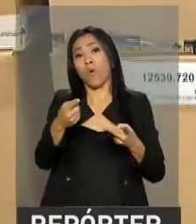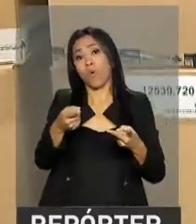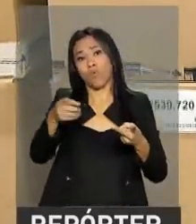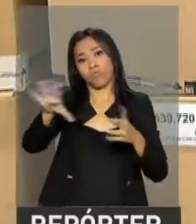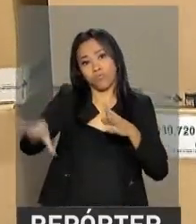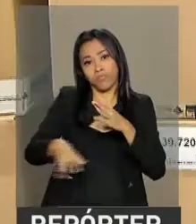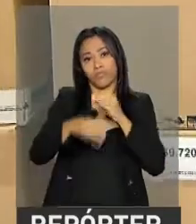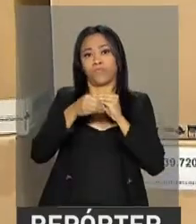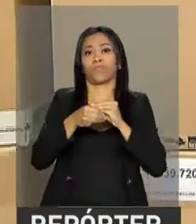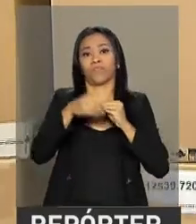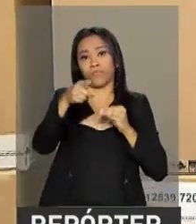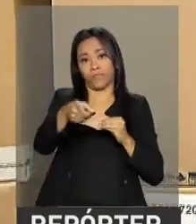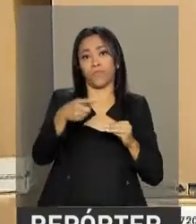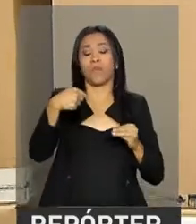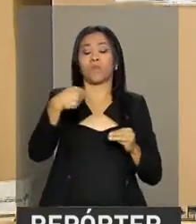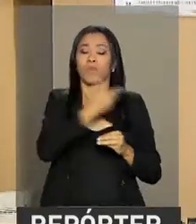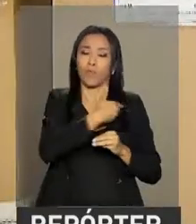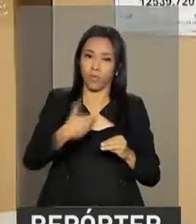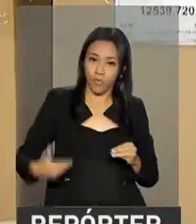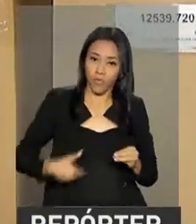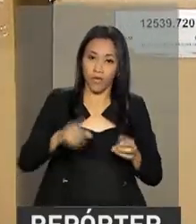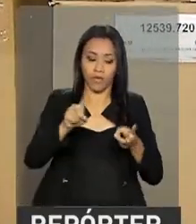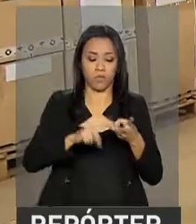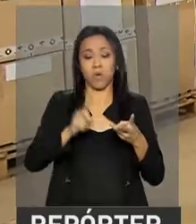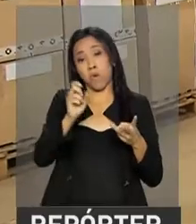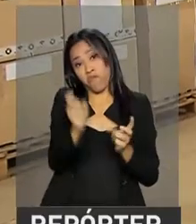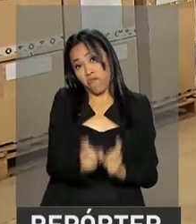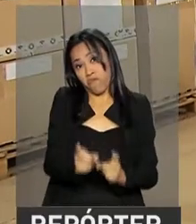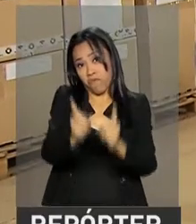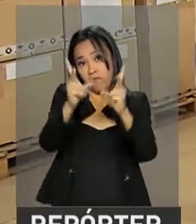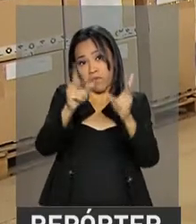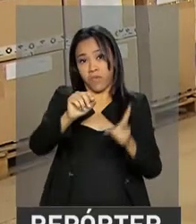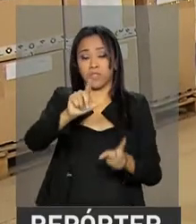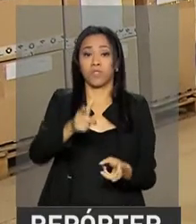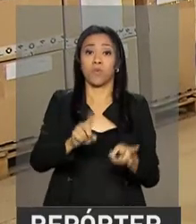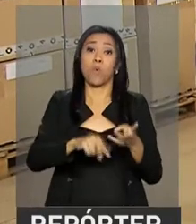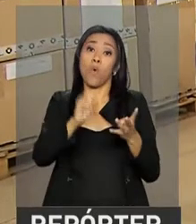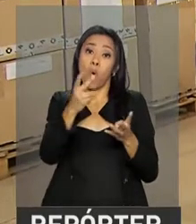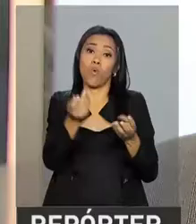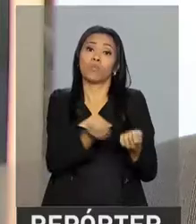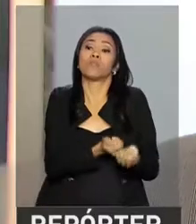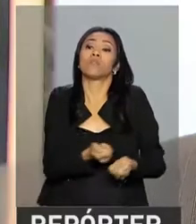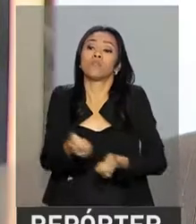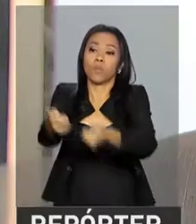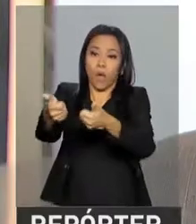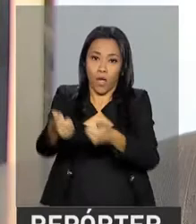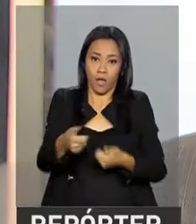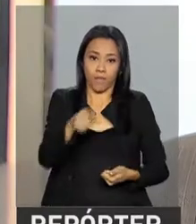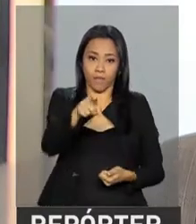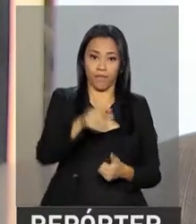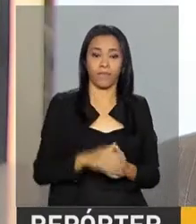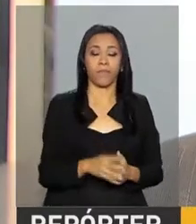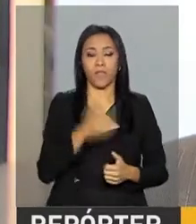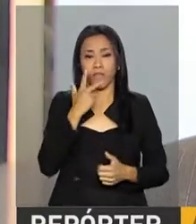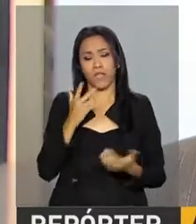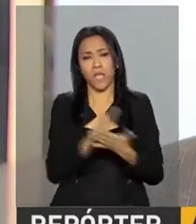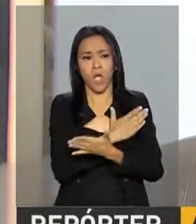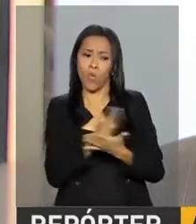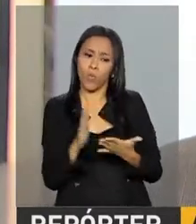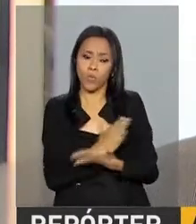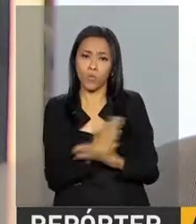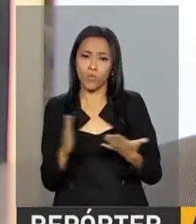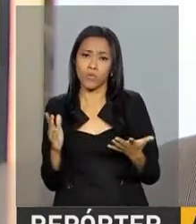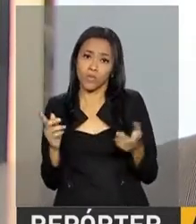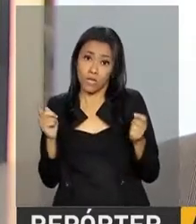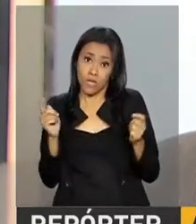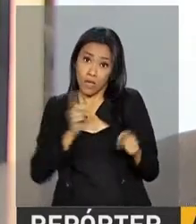patrimônio das instituições públicas leiloados ou até mesmo irem para a doação alguns itens eles podem ter a importação